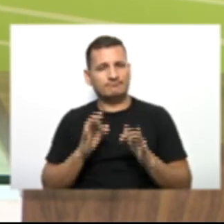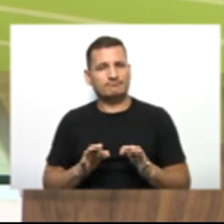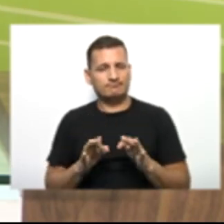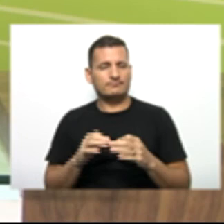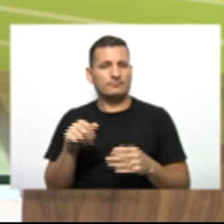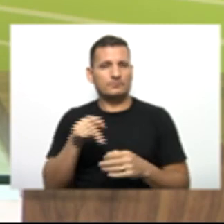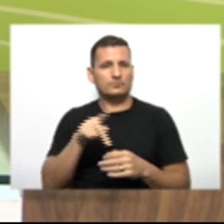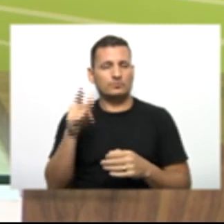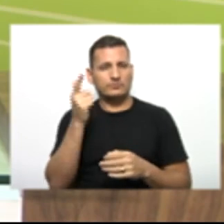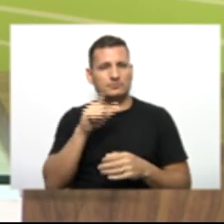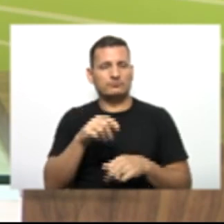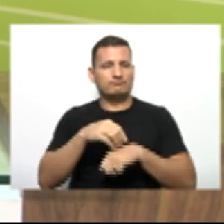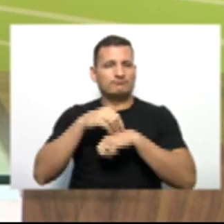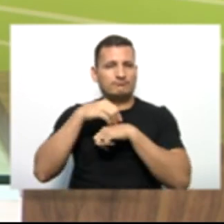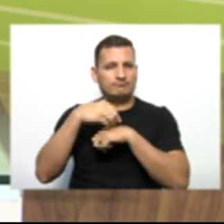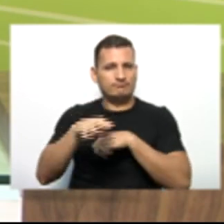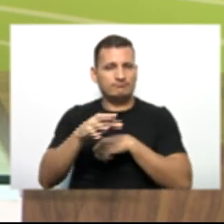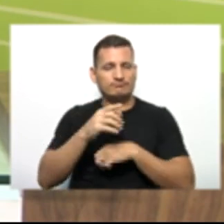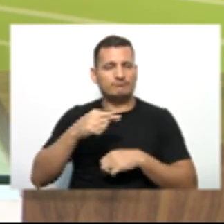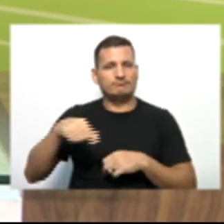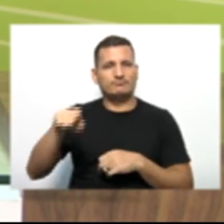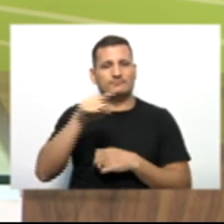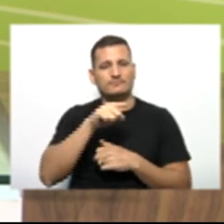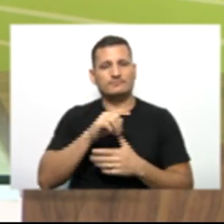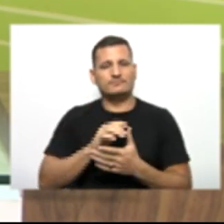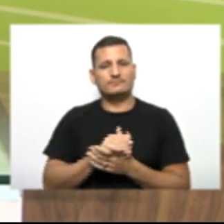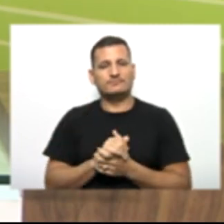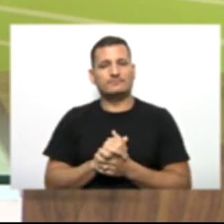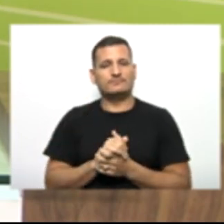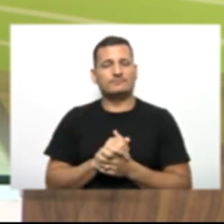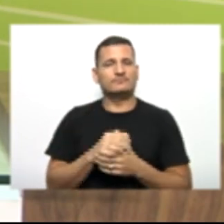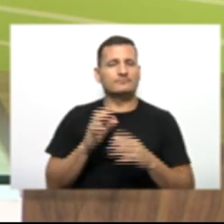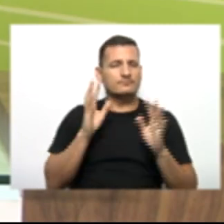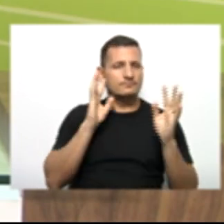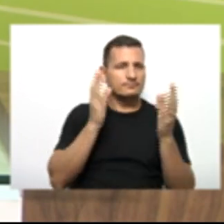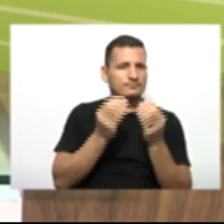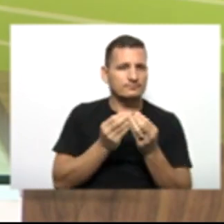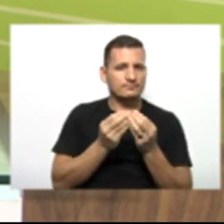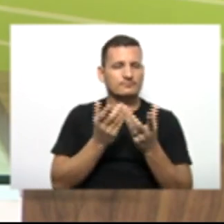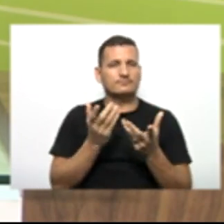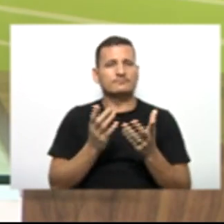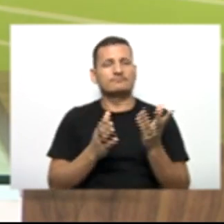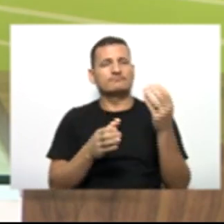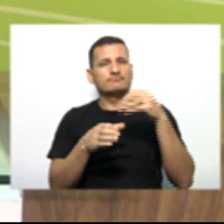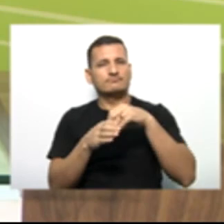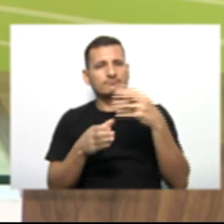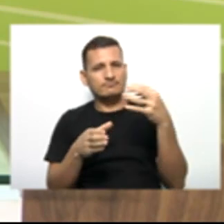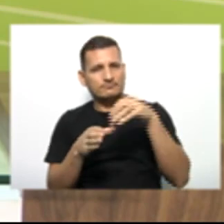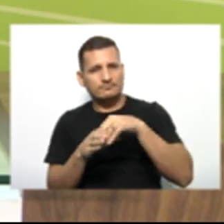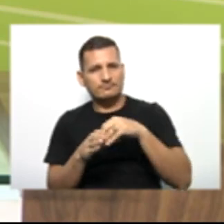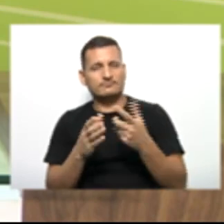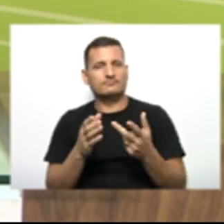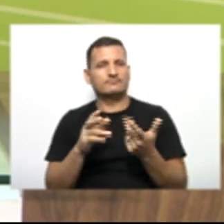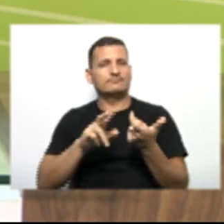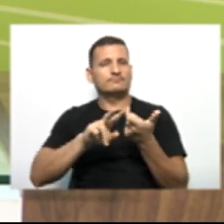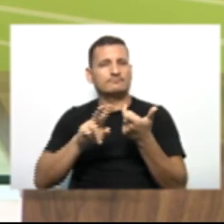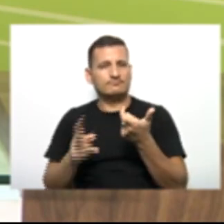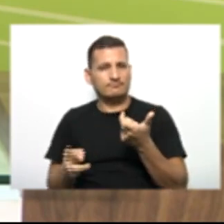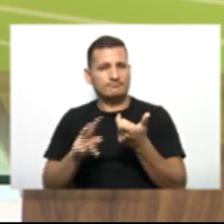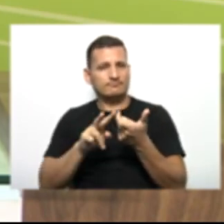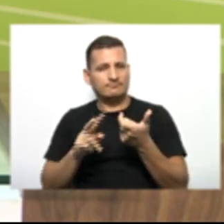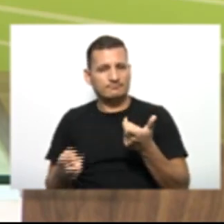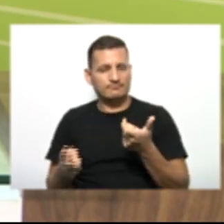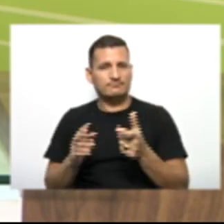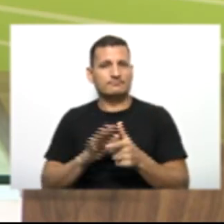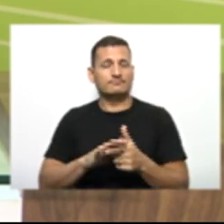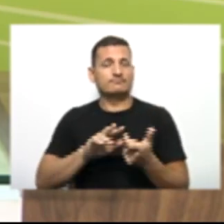conseguiu passar para vocês a necessidade da abstração, a necessidade do capsulamento, a necessidade da herança, a necessidade